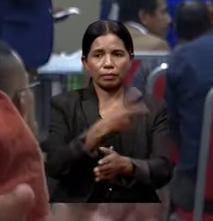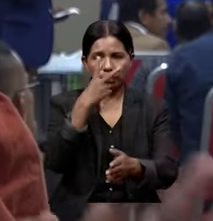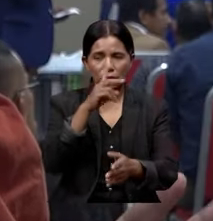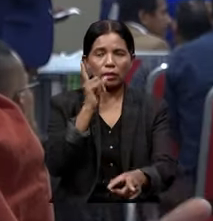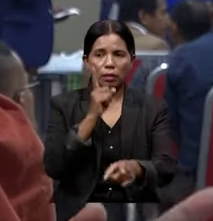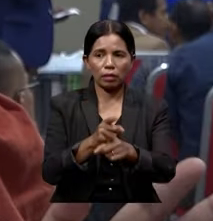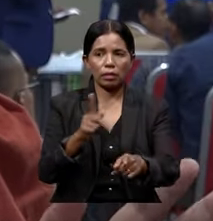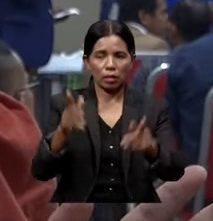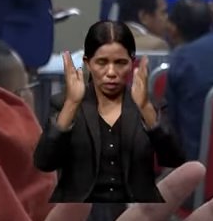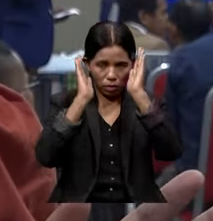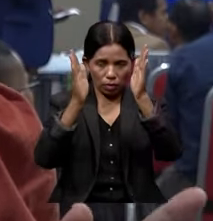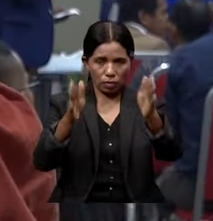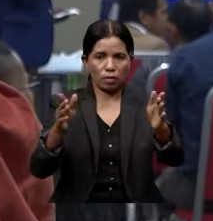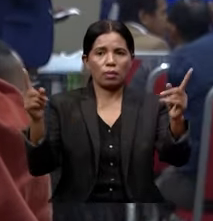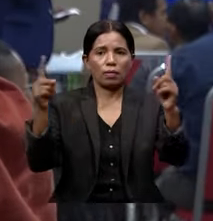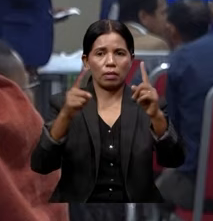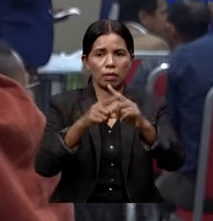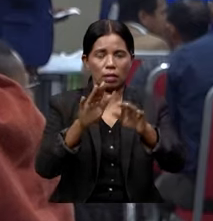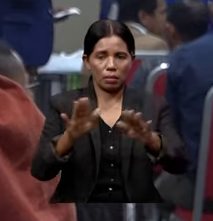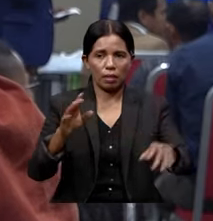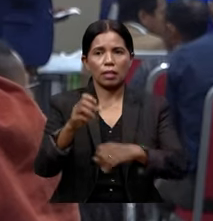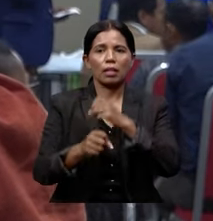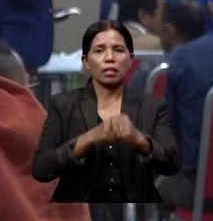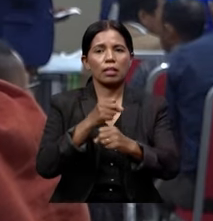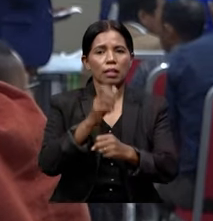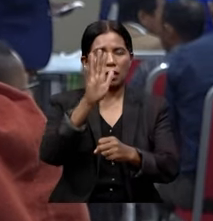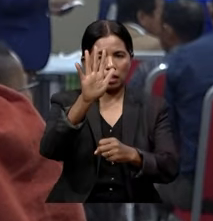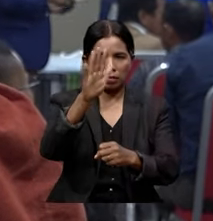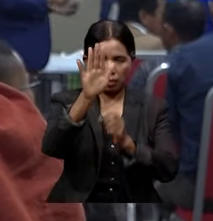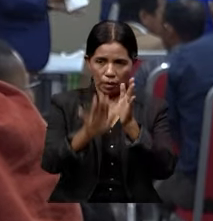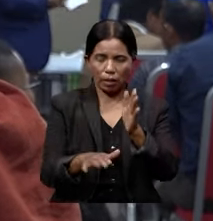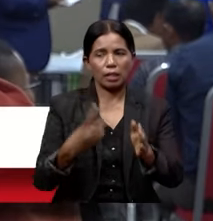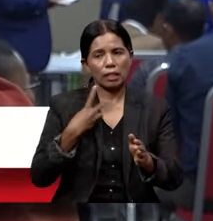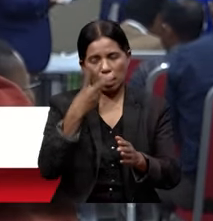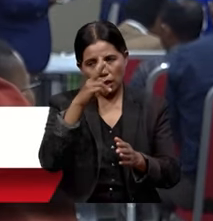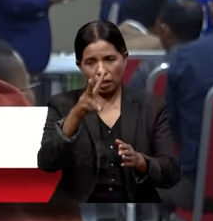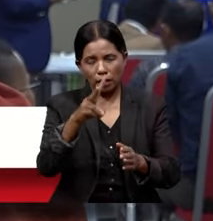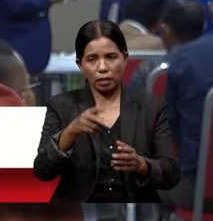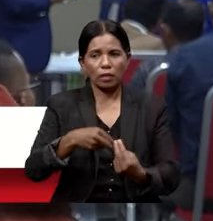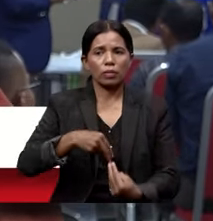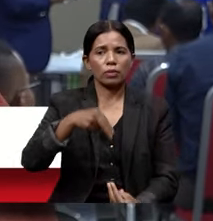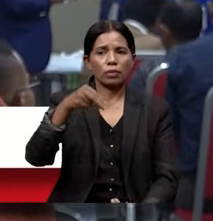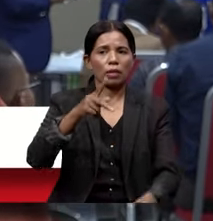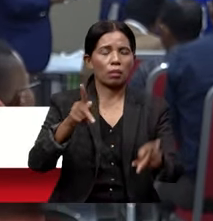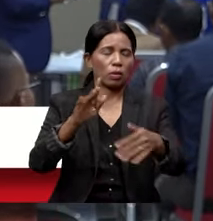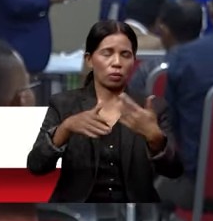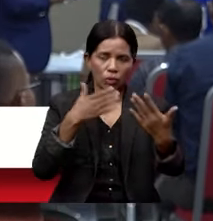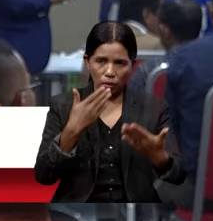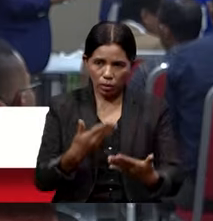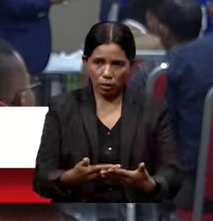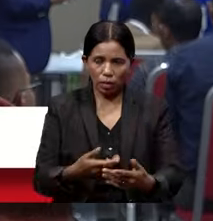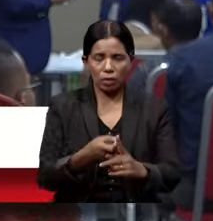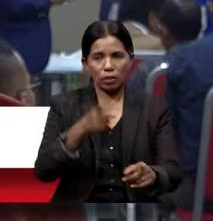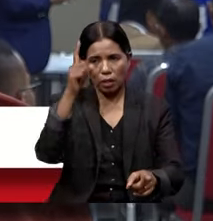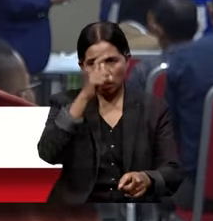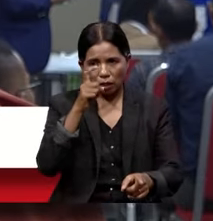claro que é uma foca liu ba e ha a bari sira tinan lima mai krai mai be ita re kata ka nutrição ne é ma hototo o si